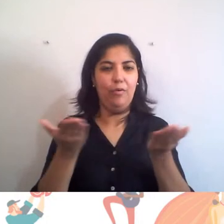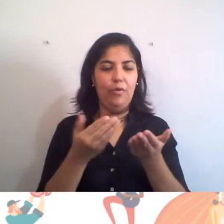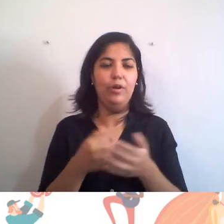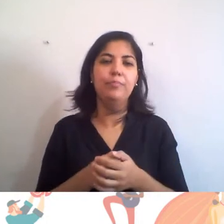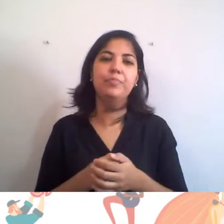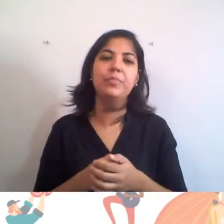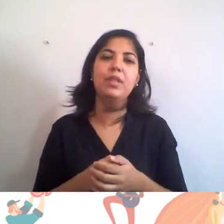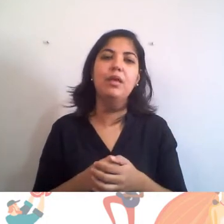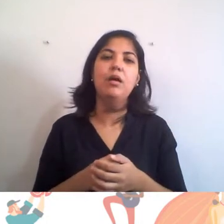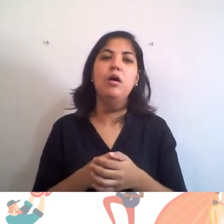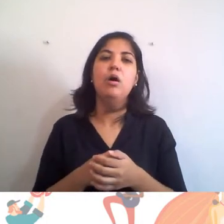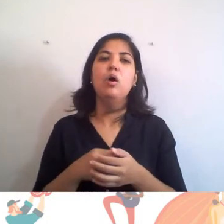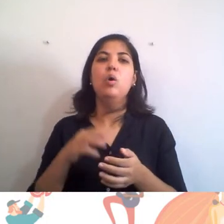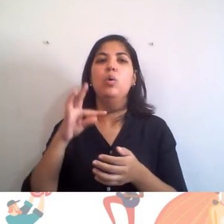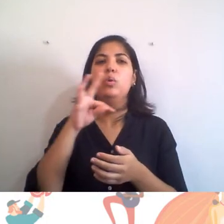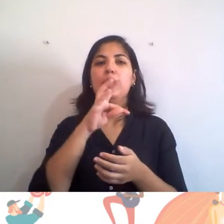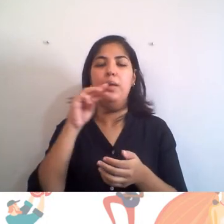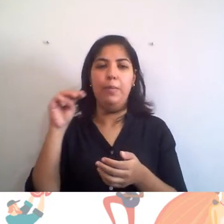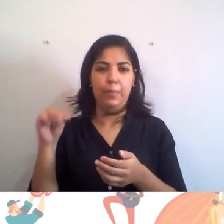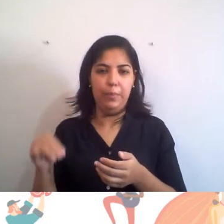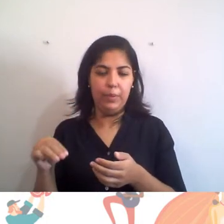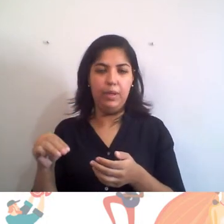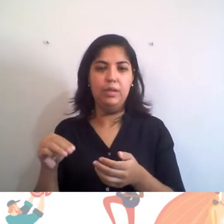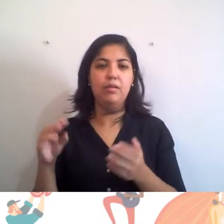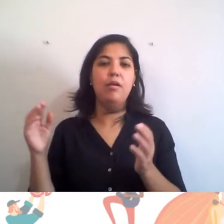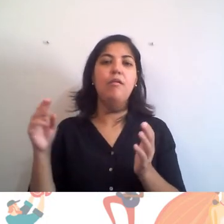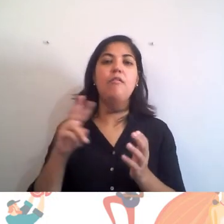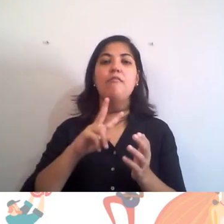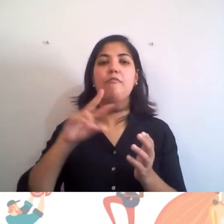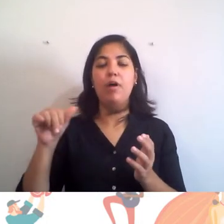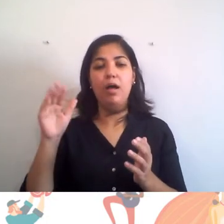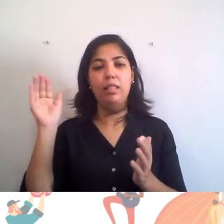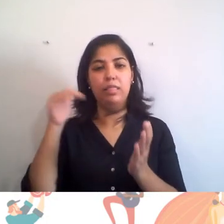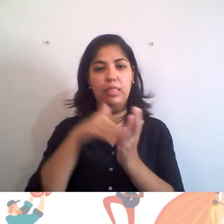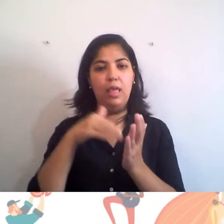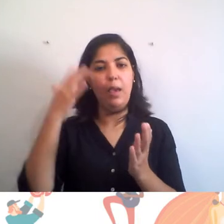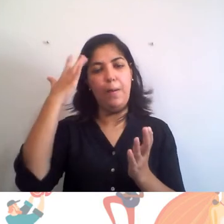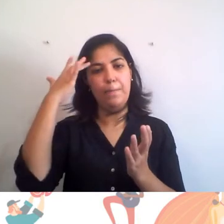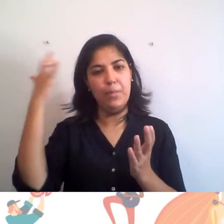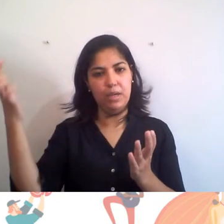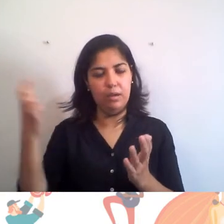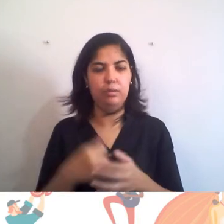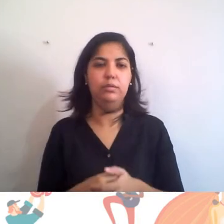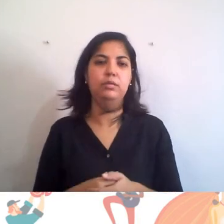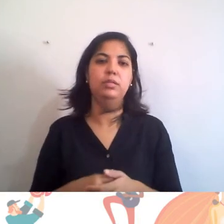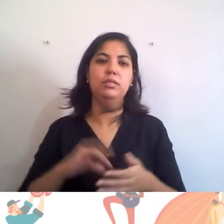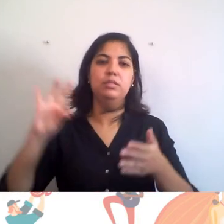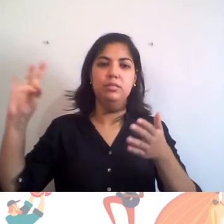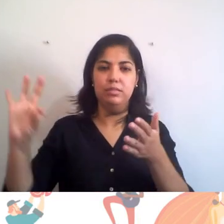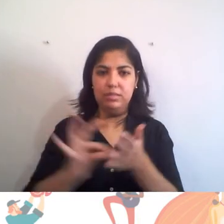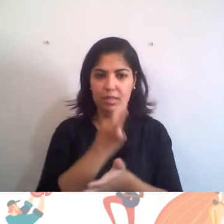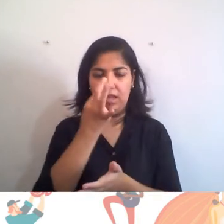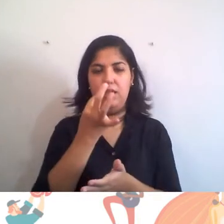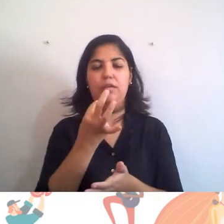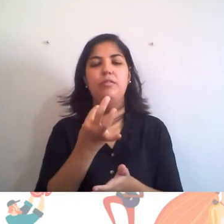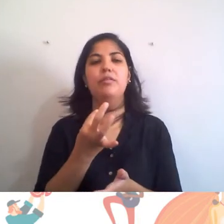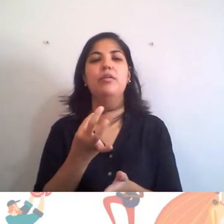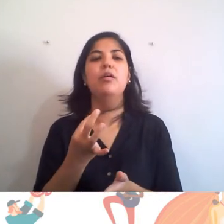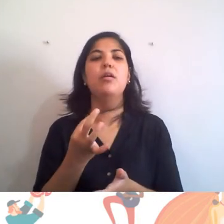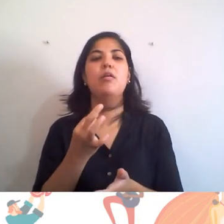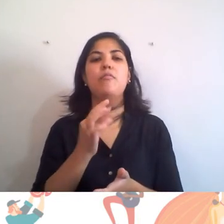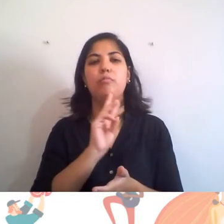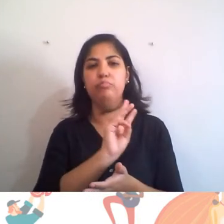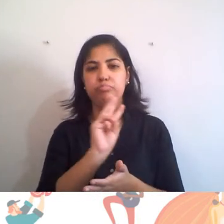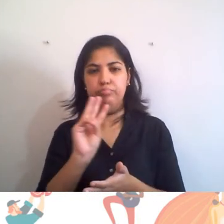então acompanhem, fiquem com a gente, se inscrevam nos nossos canais, ative as notificações para não perder